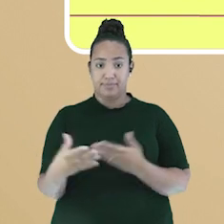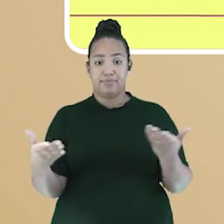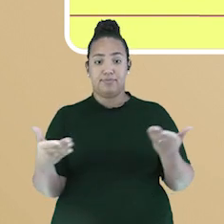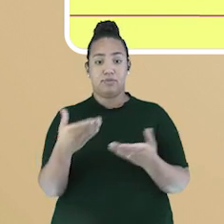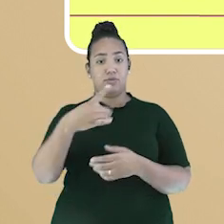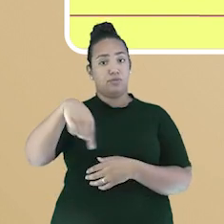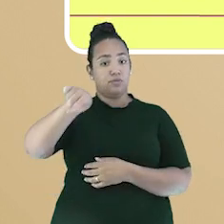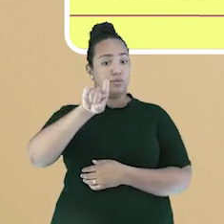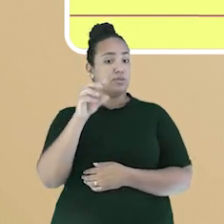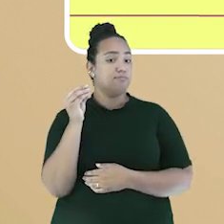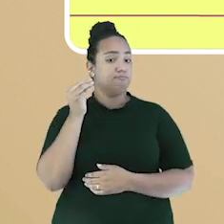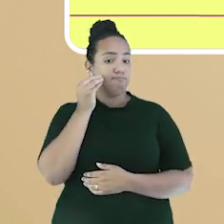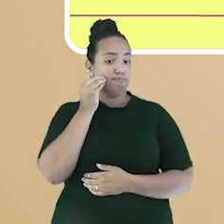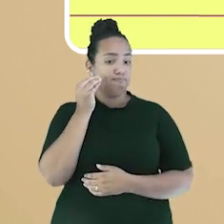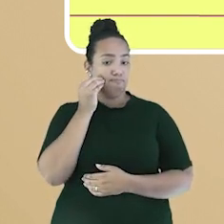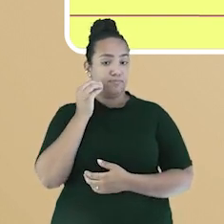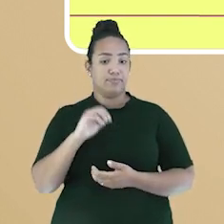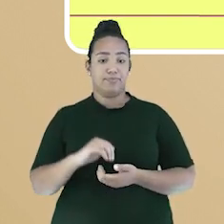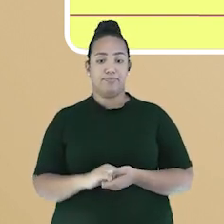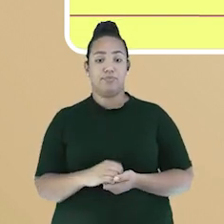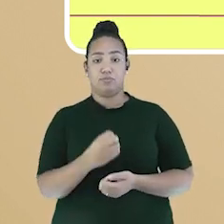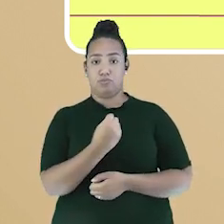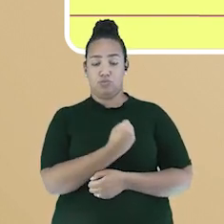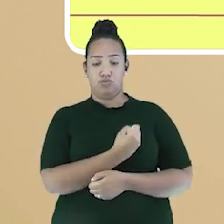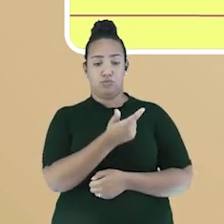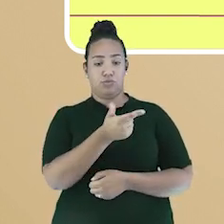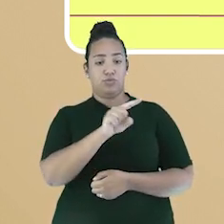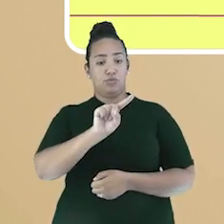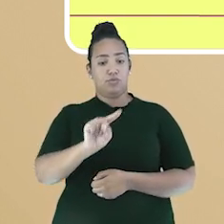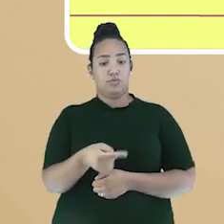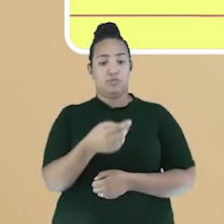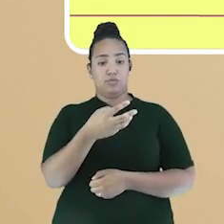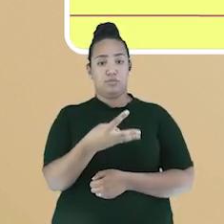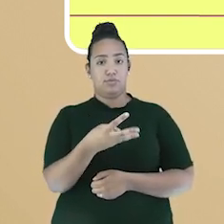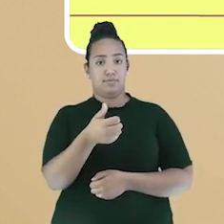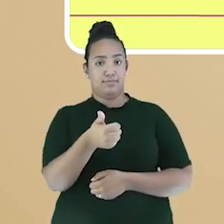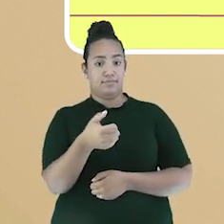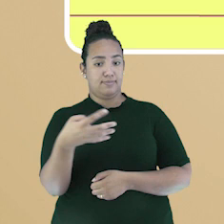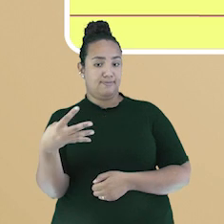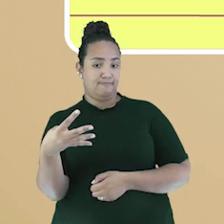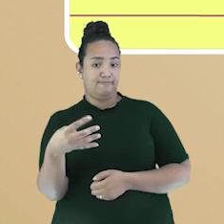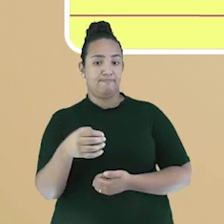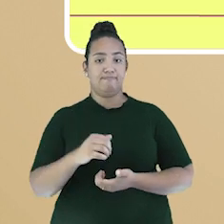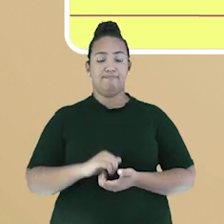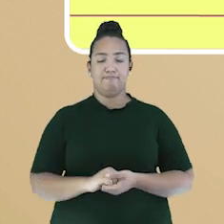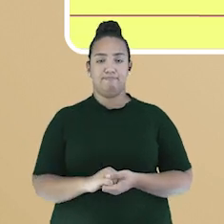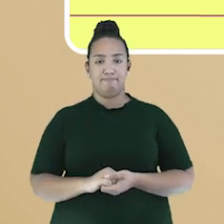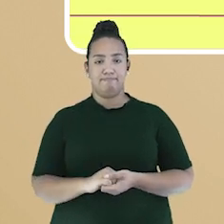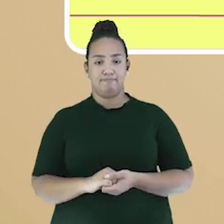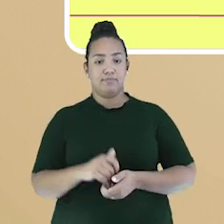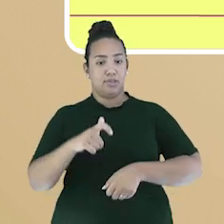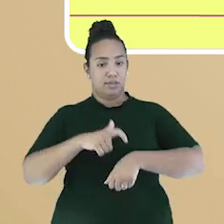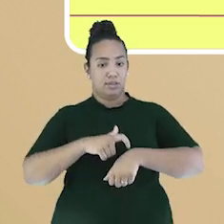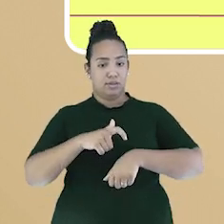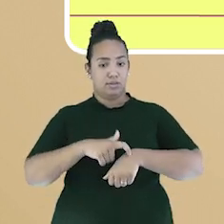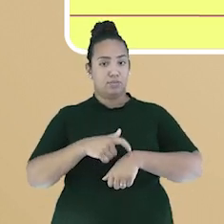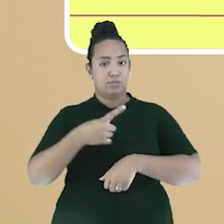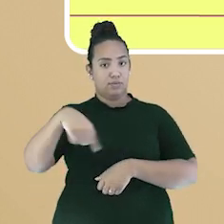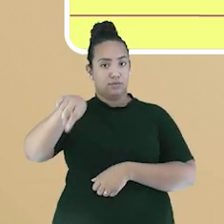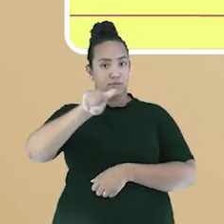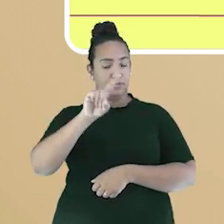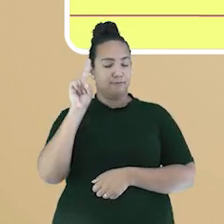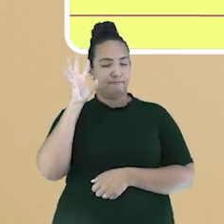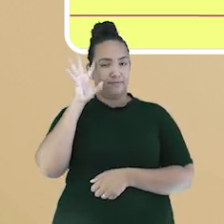sua vez de tentar o número é 2314 vou te dar 30 segundos